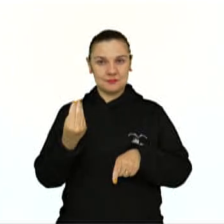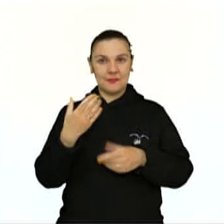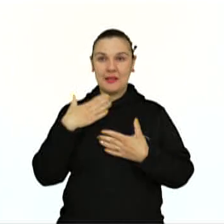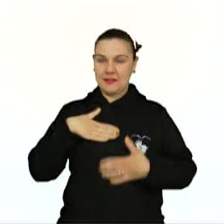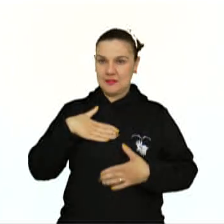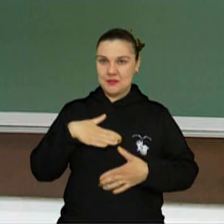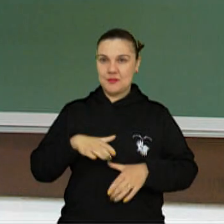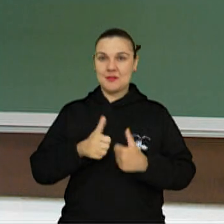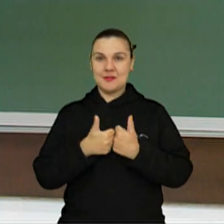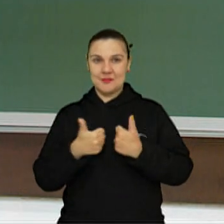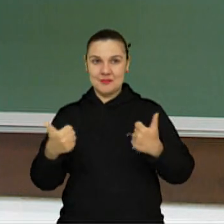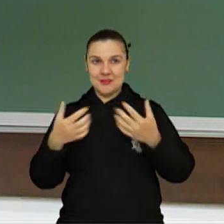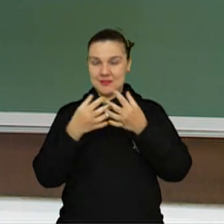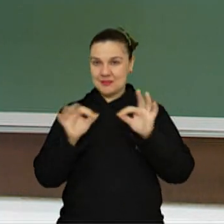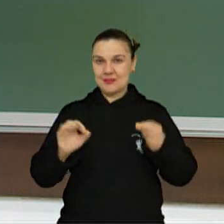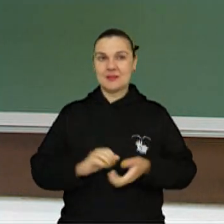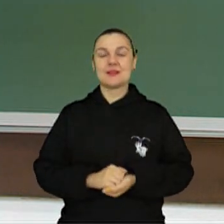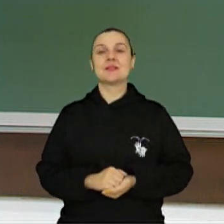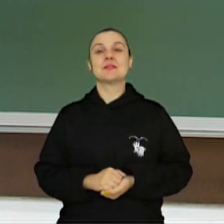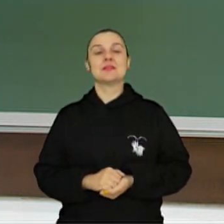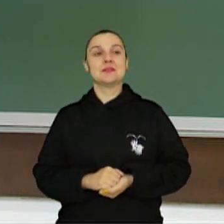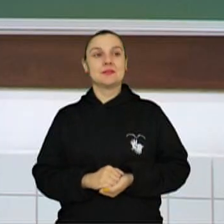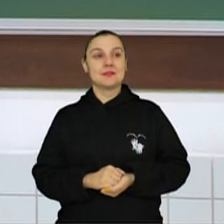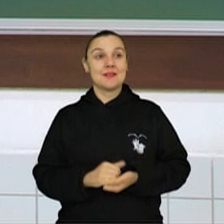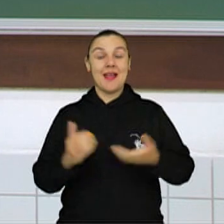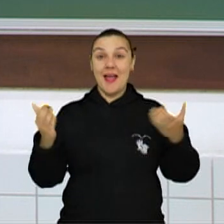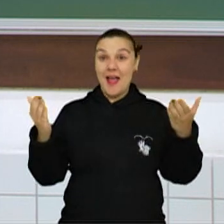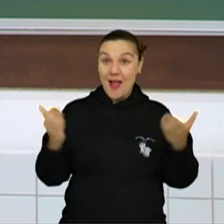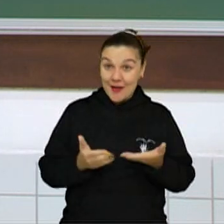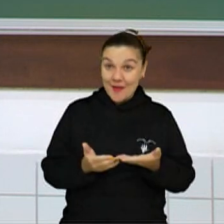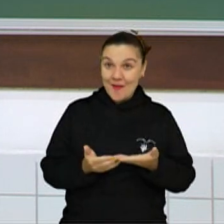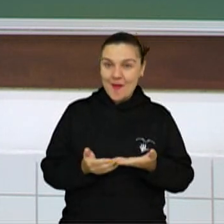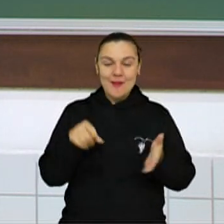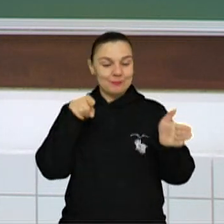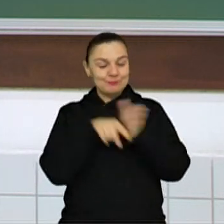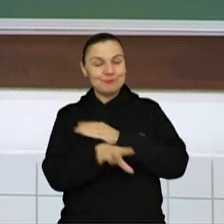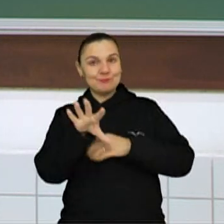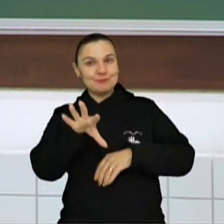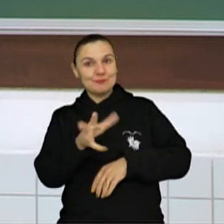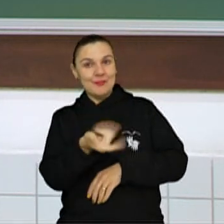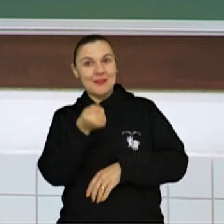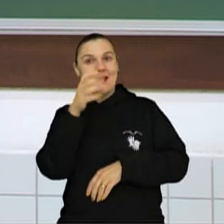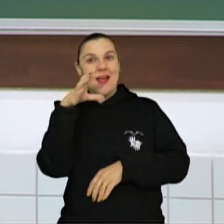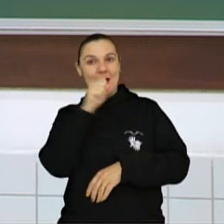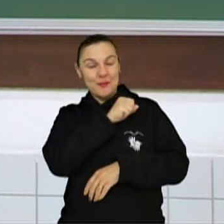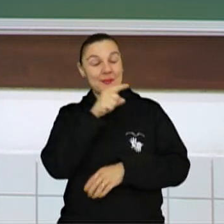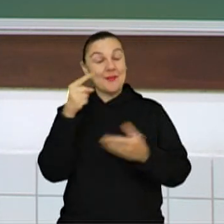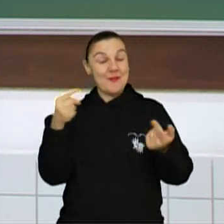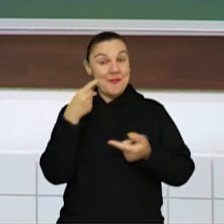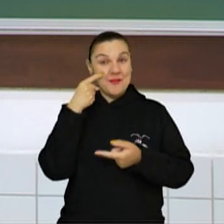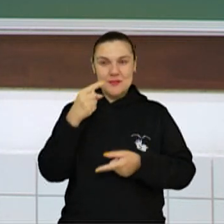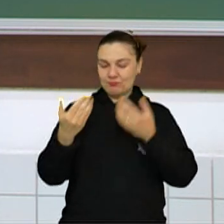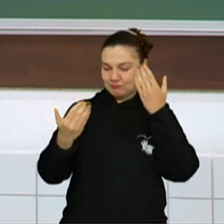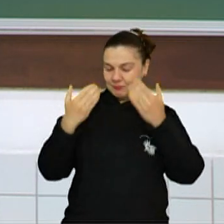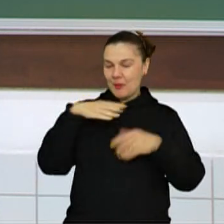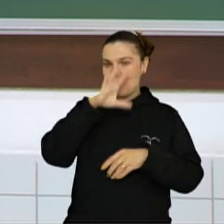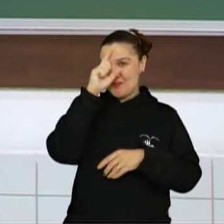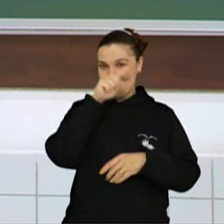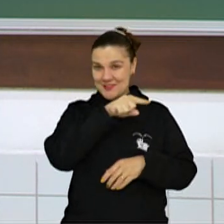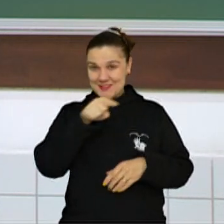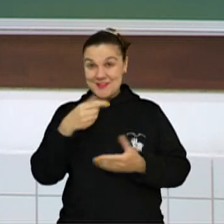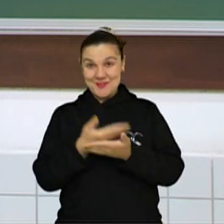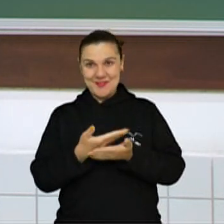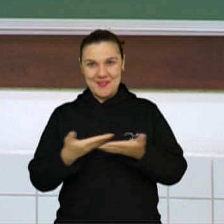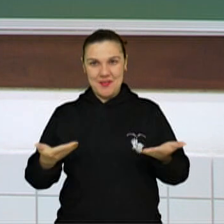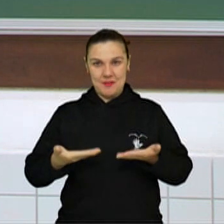Tranquilo? Listo? Muito bem, então chegamos agora do quiz. Vamos aí testar os conhecimentos de algumas coisas que vimos